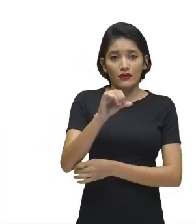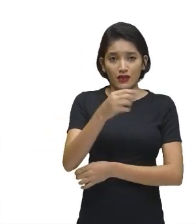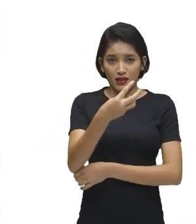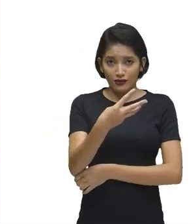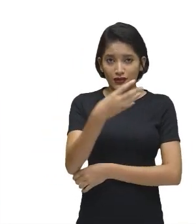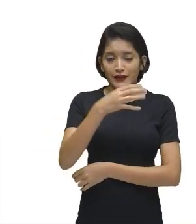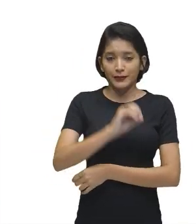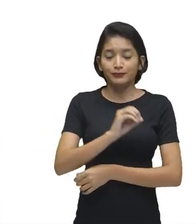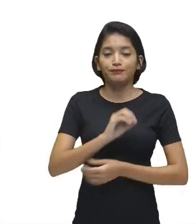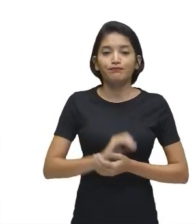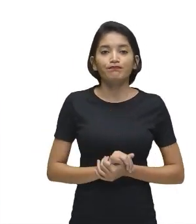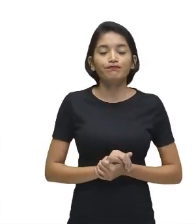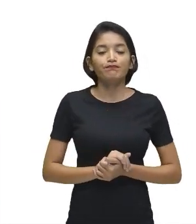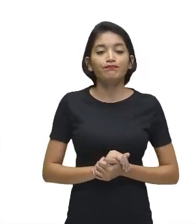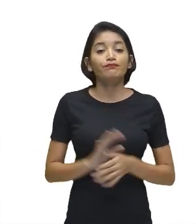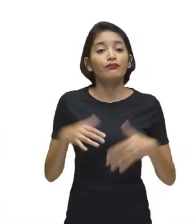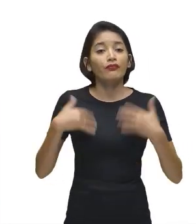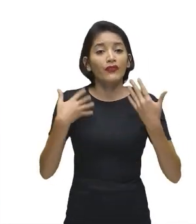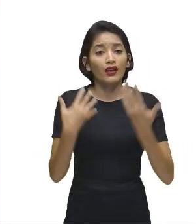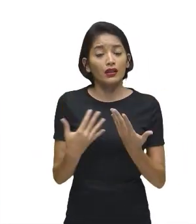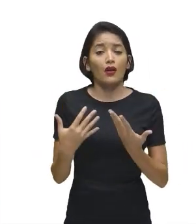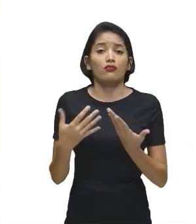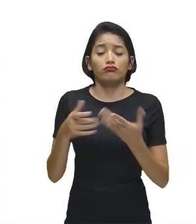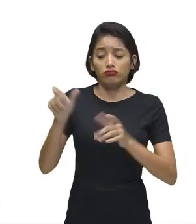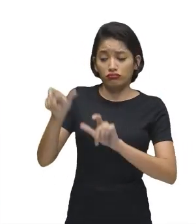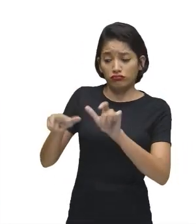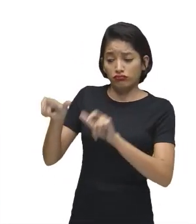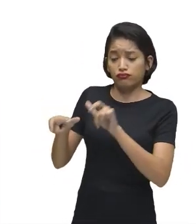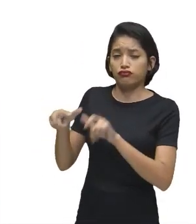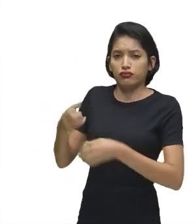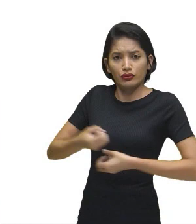1930. Bem, os expressionistas,